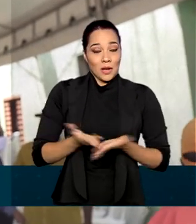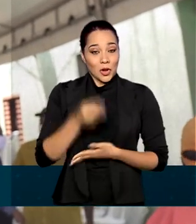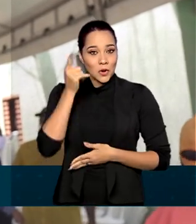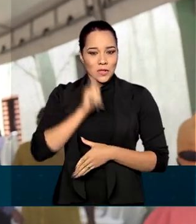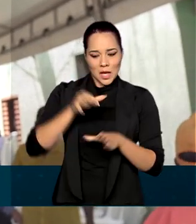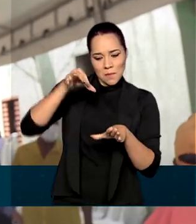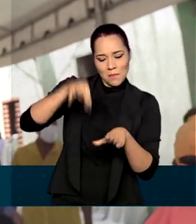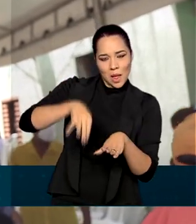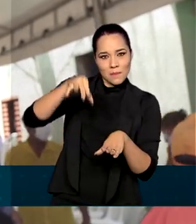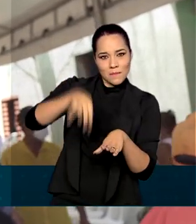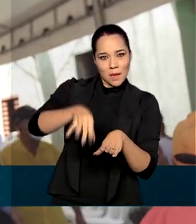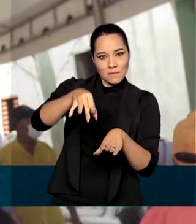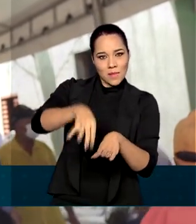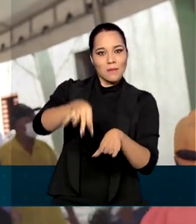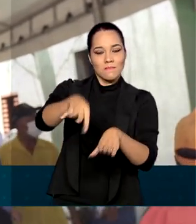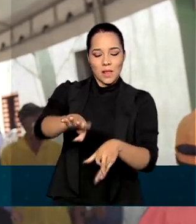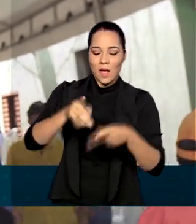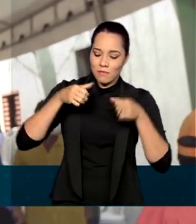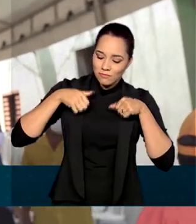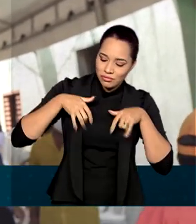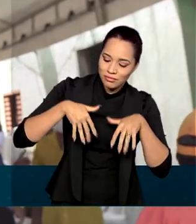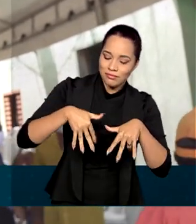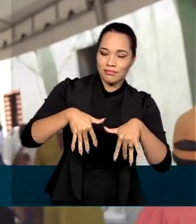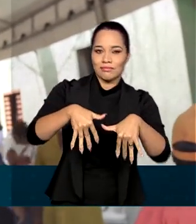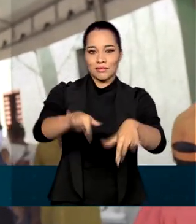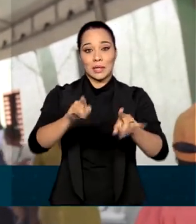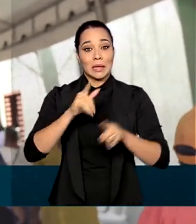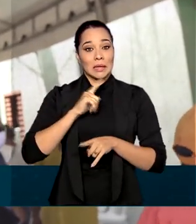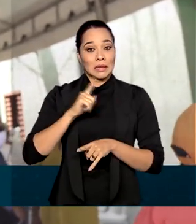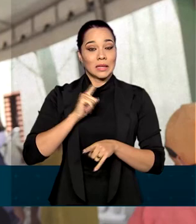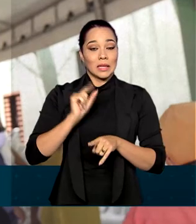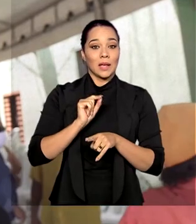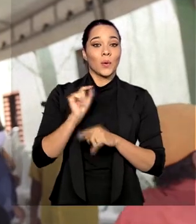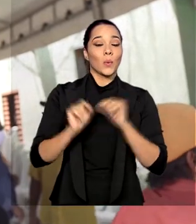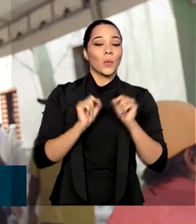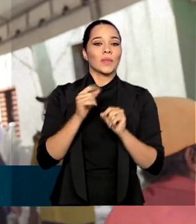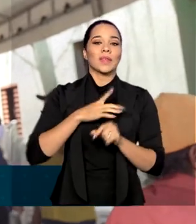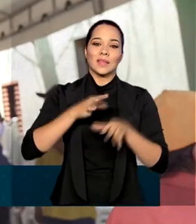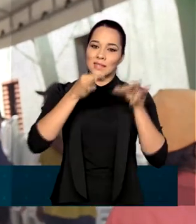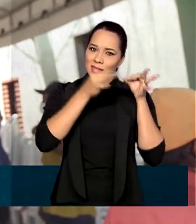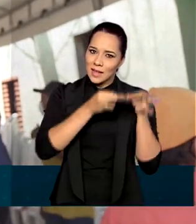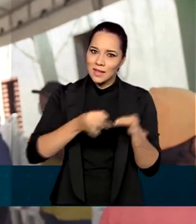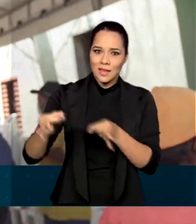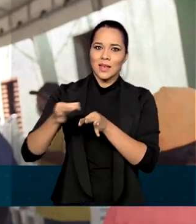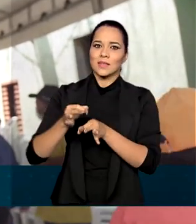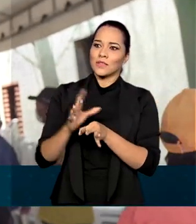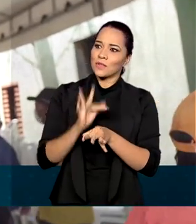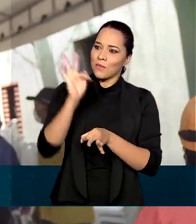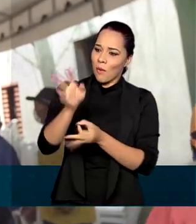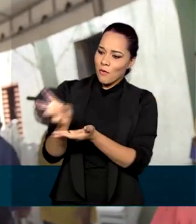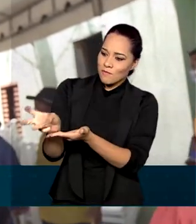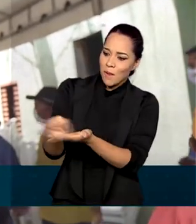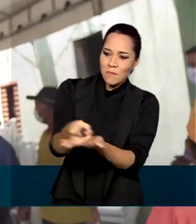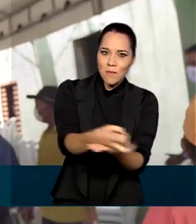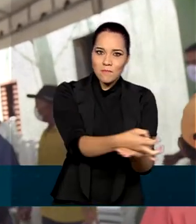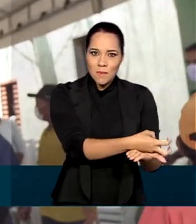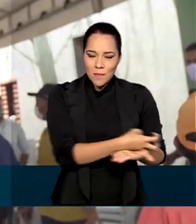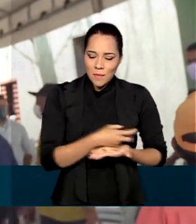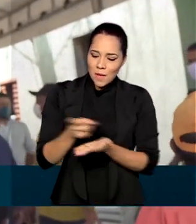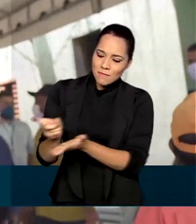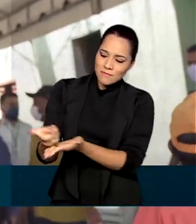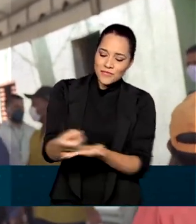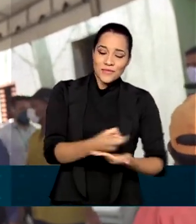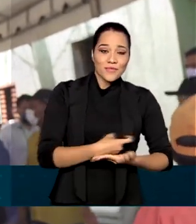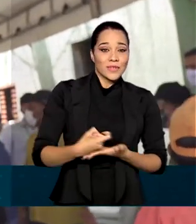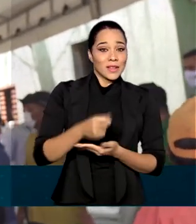plantar, pode ter uma certeza de colher algo que, tendo